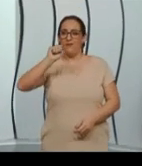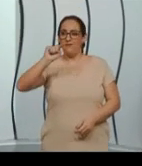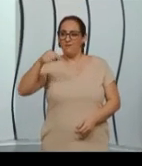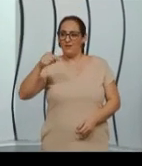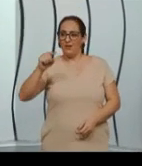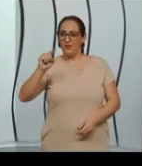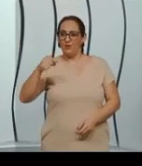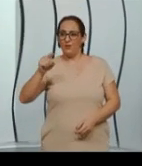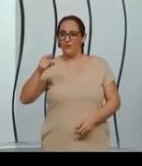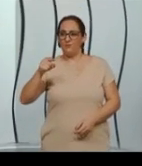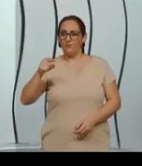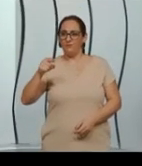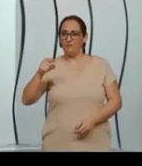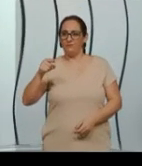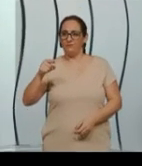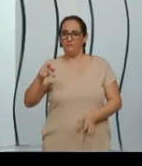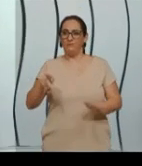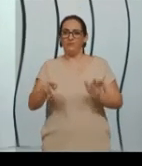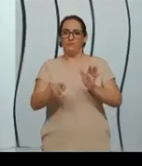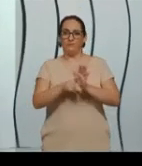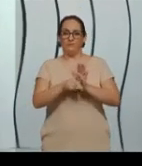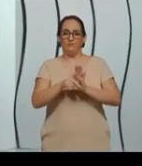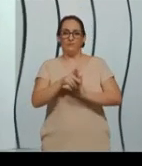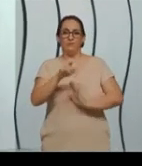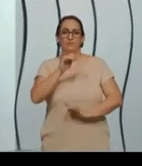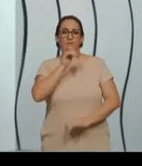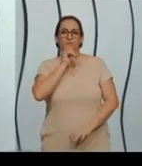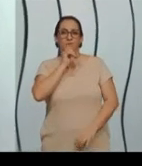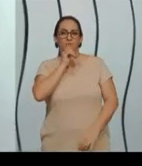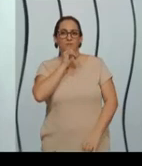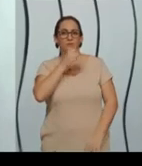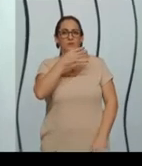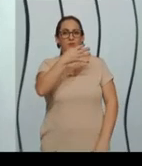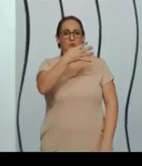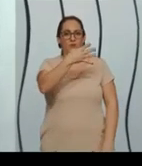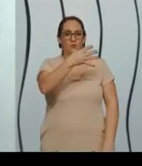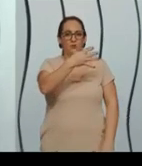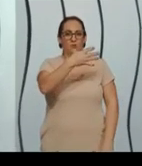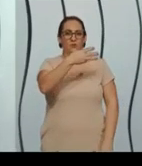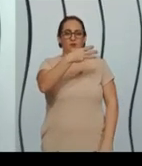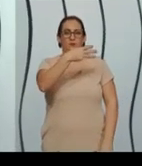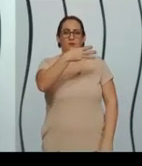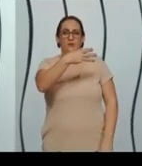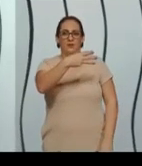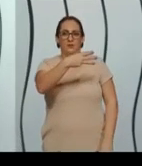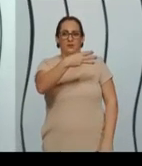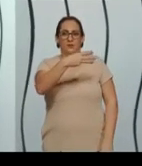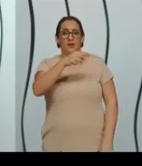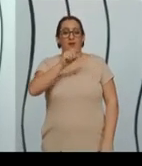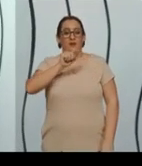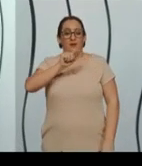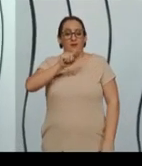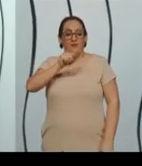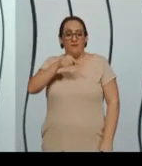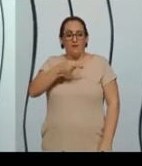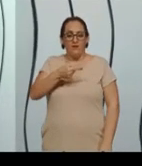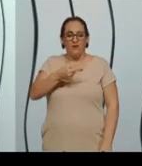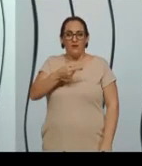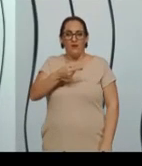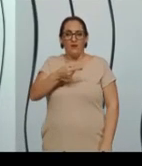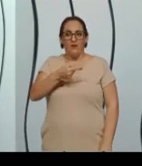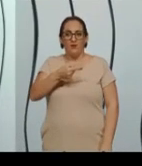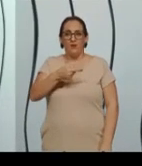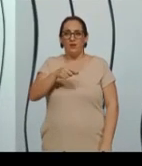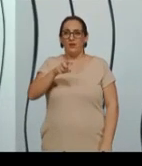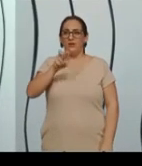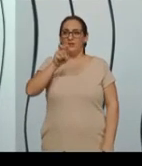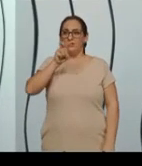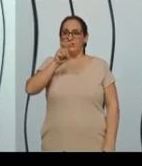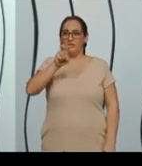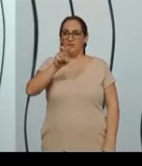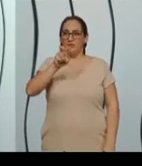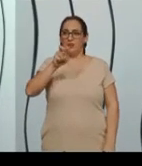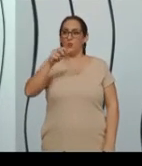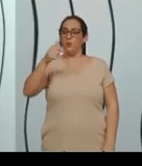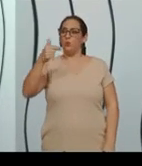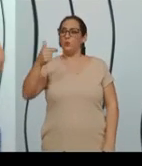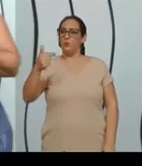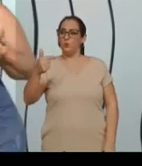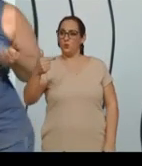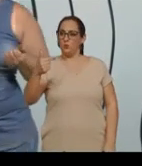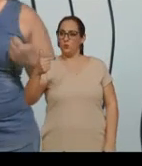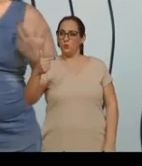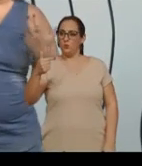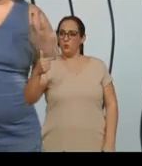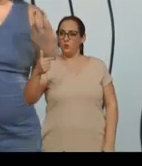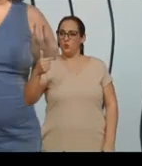eu tenho 43, aí você colocou a vírgula. 50... e 2,